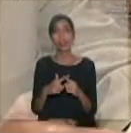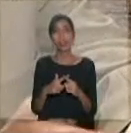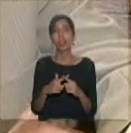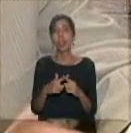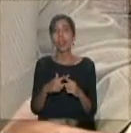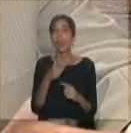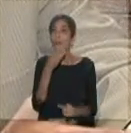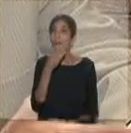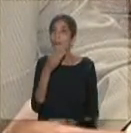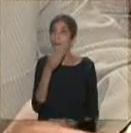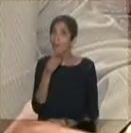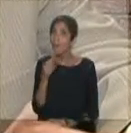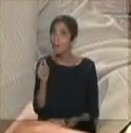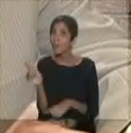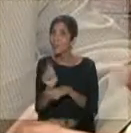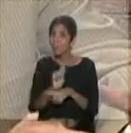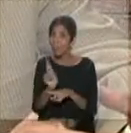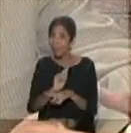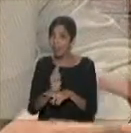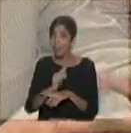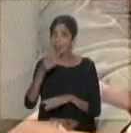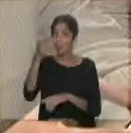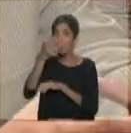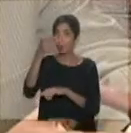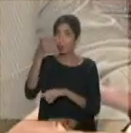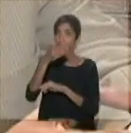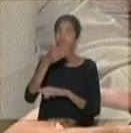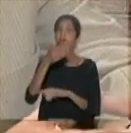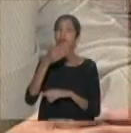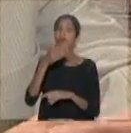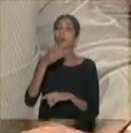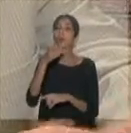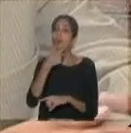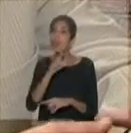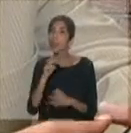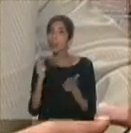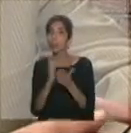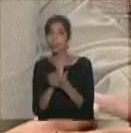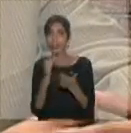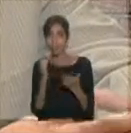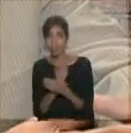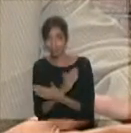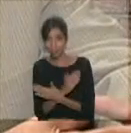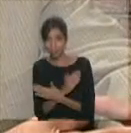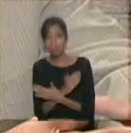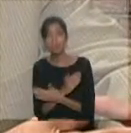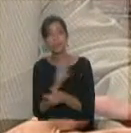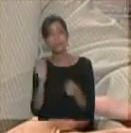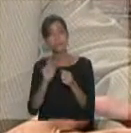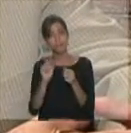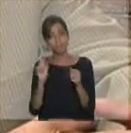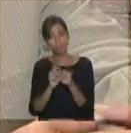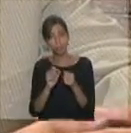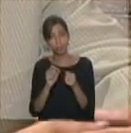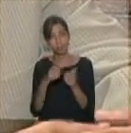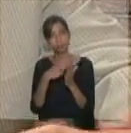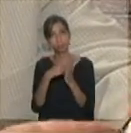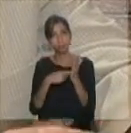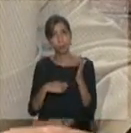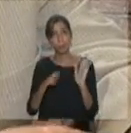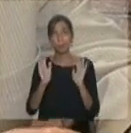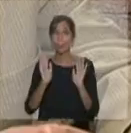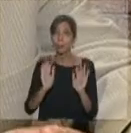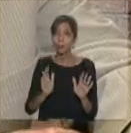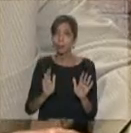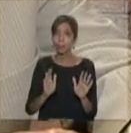foi um gerente de um hotel que herdou essa revista de um colunista social que a fazia. Só